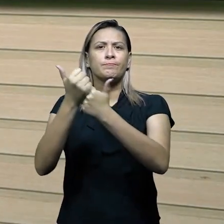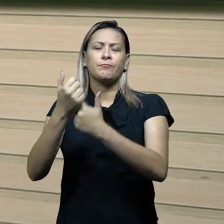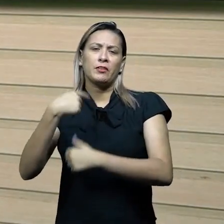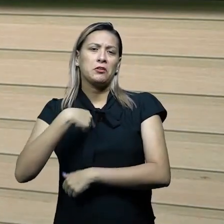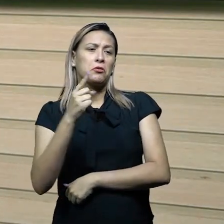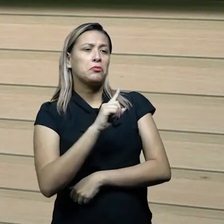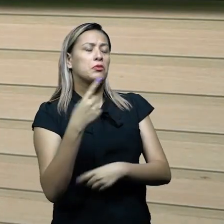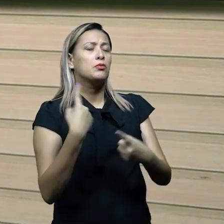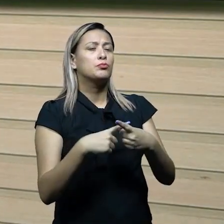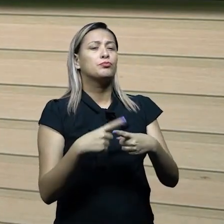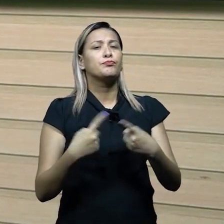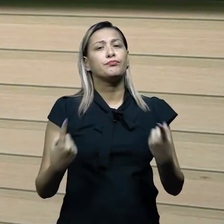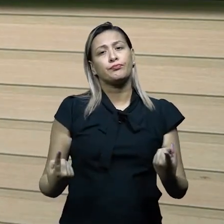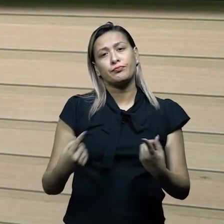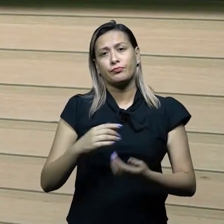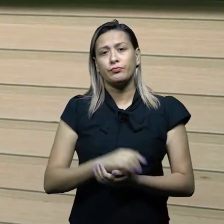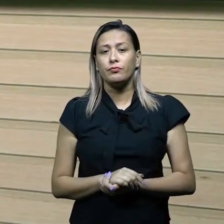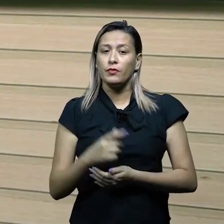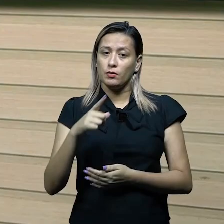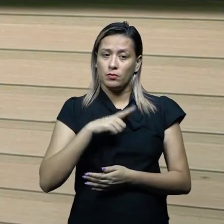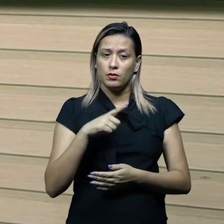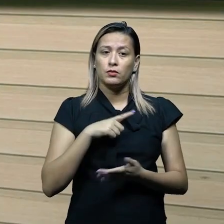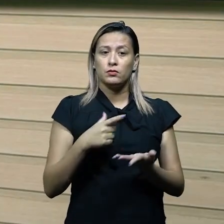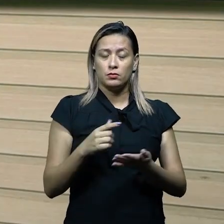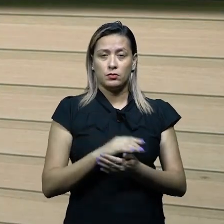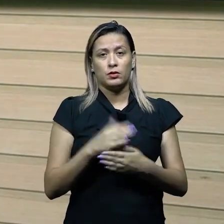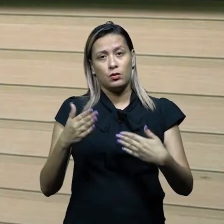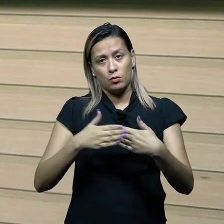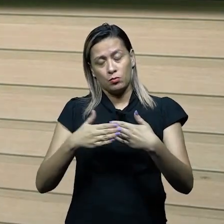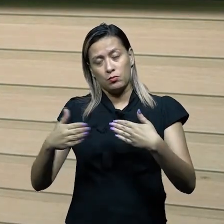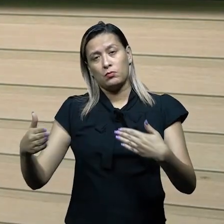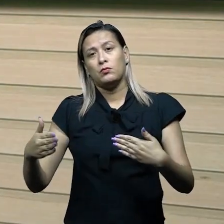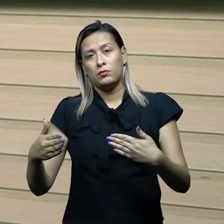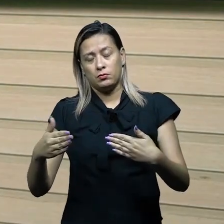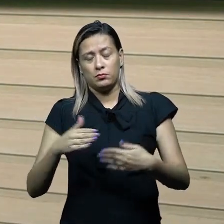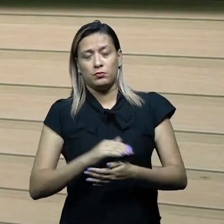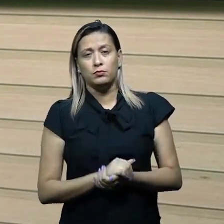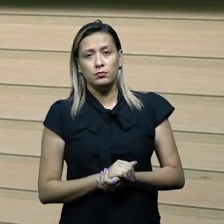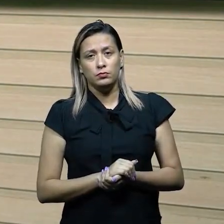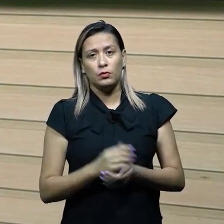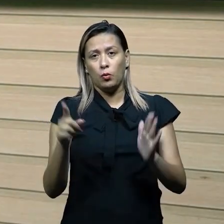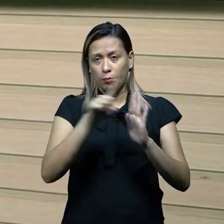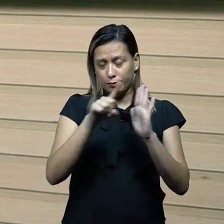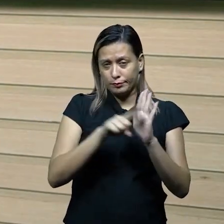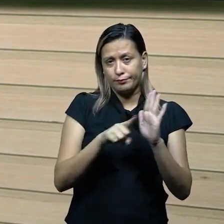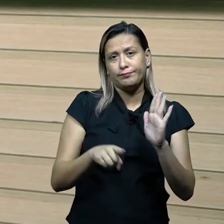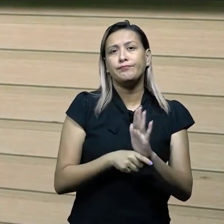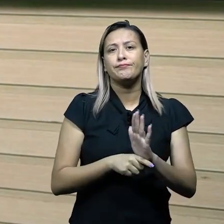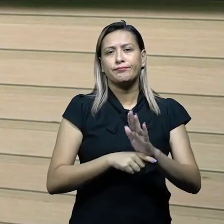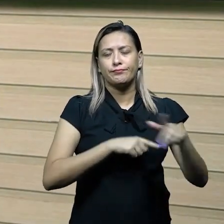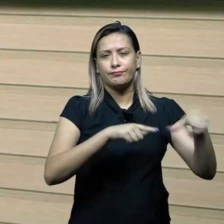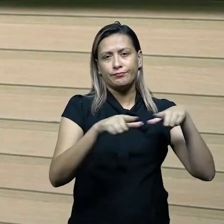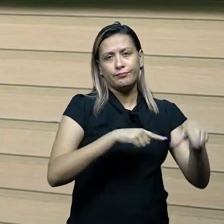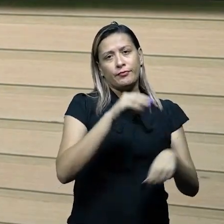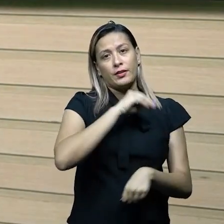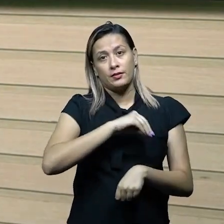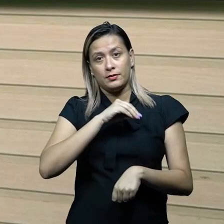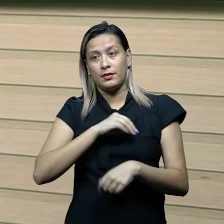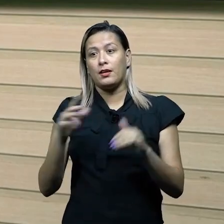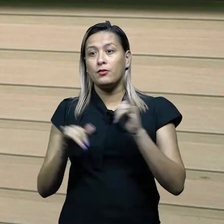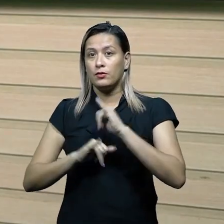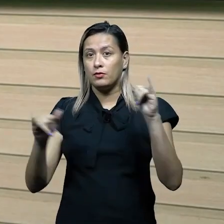são alguns motivos específicos que a gente não consegue entender? Então, quando você cria o plano de cargo e salário e deixa isso claro na sua empresa, para os